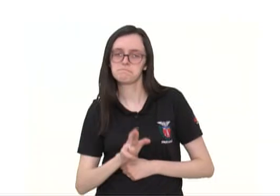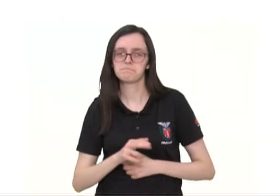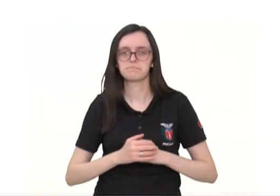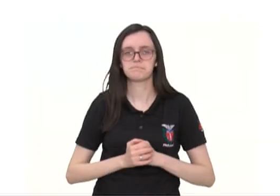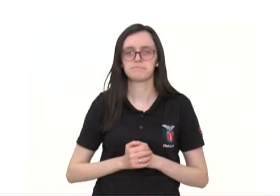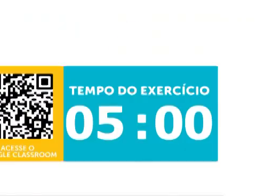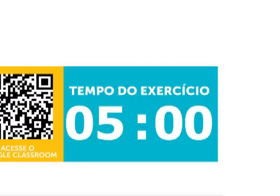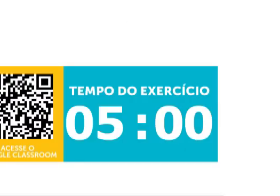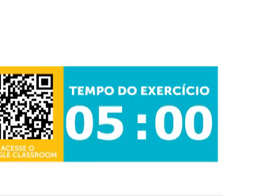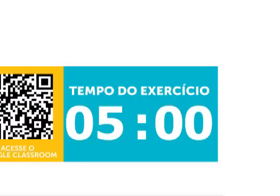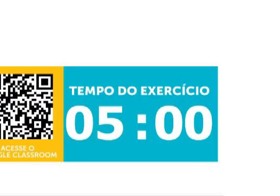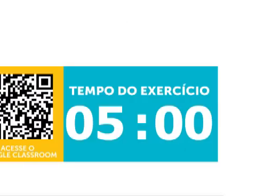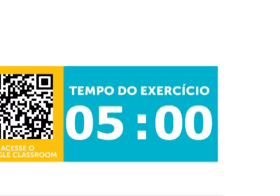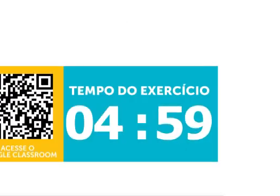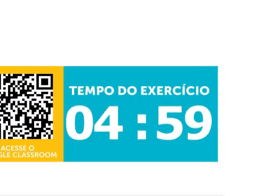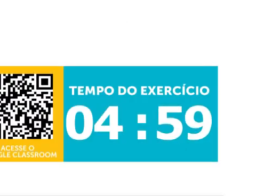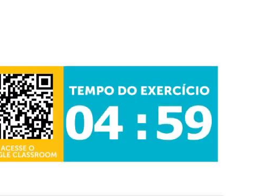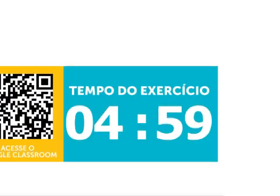respondam.